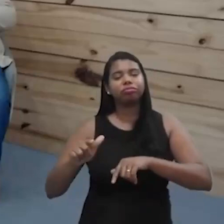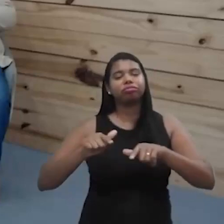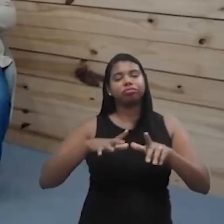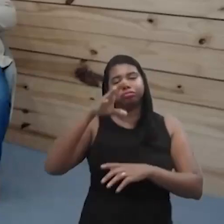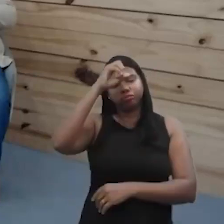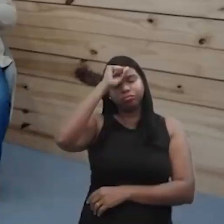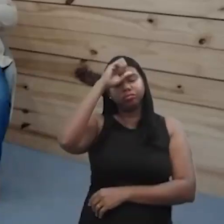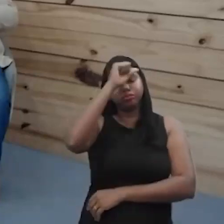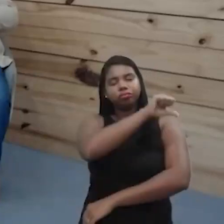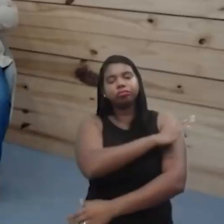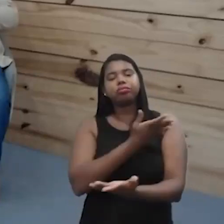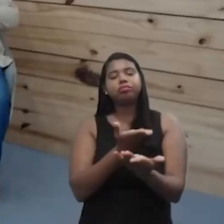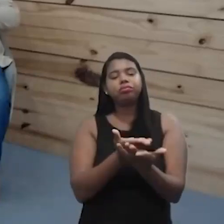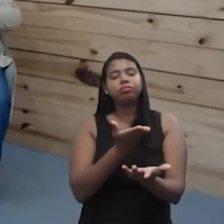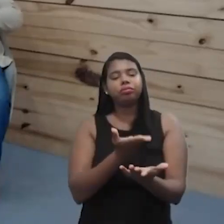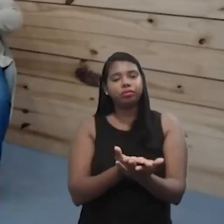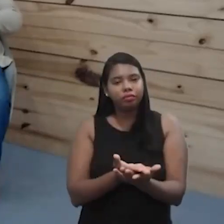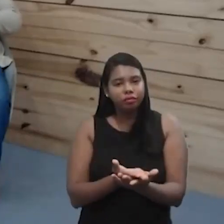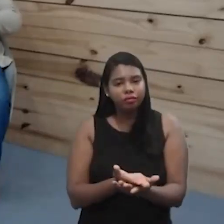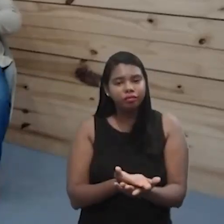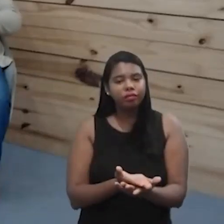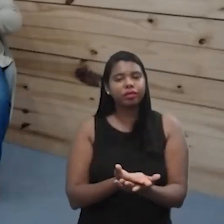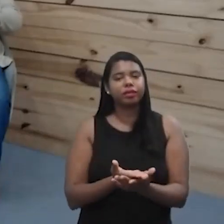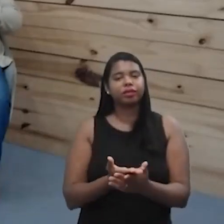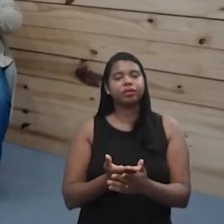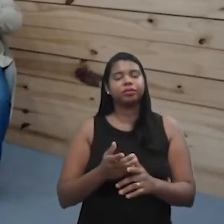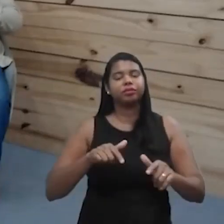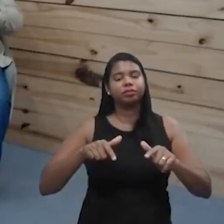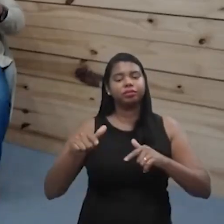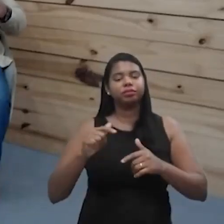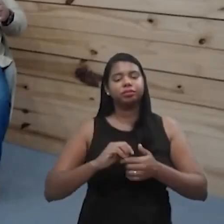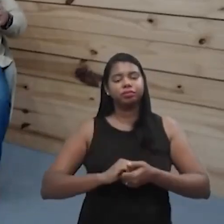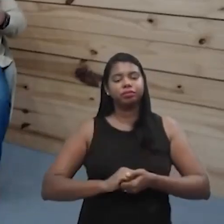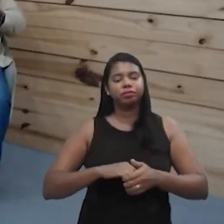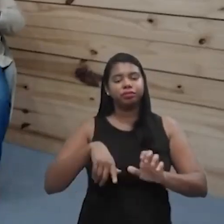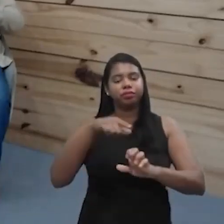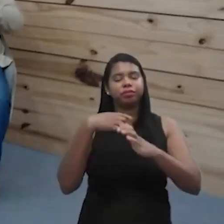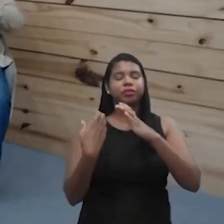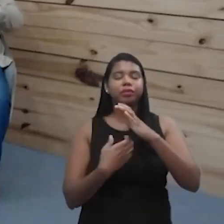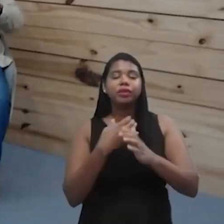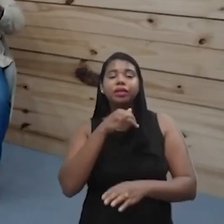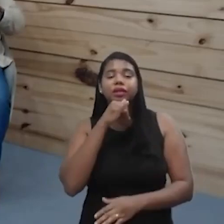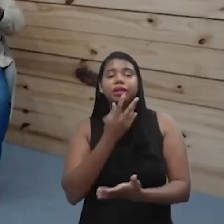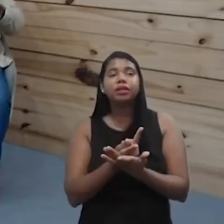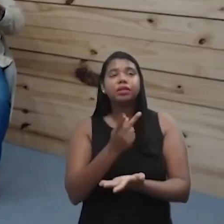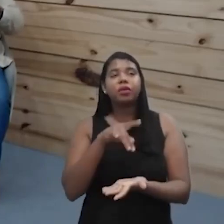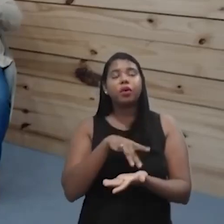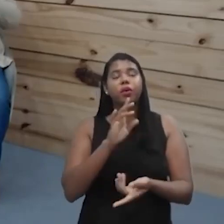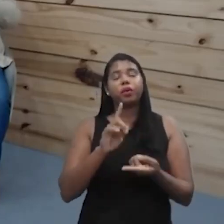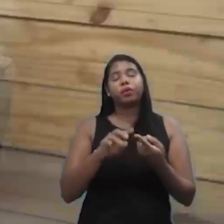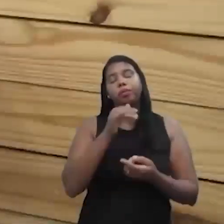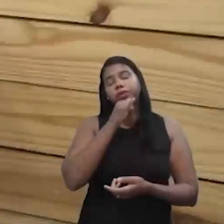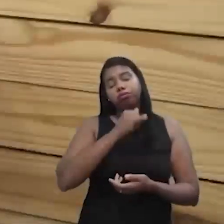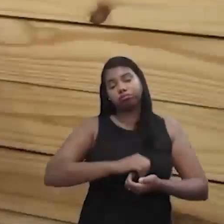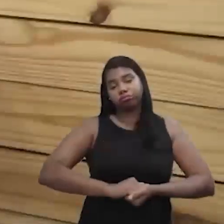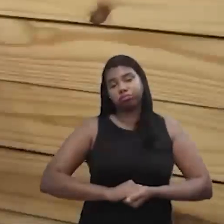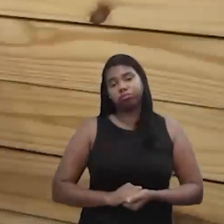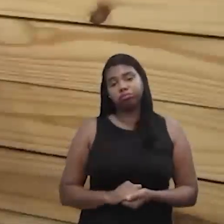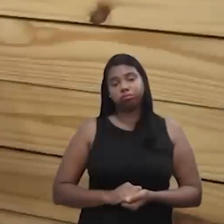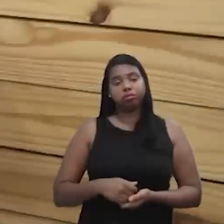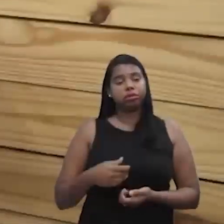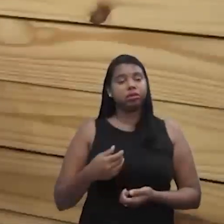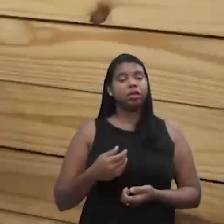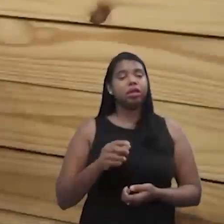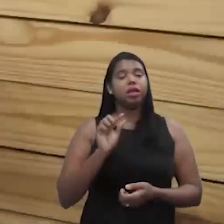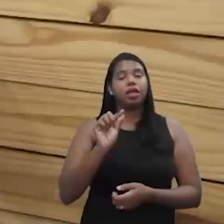necessidade do aluno e ao mesmo tempo atende à necessidade do mercado. Então, isso ocorreu também, por exemplo, na época